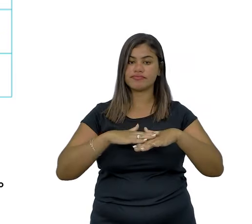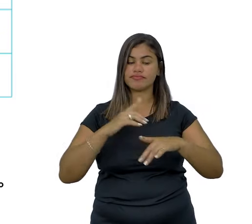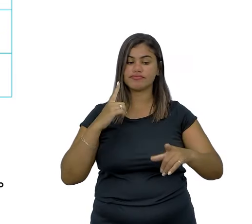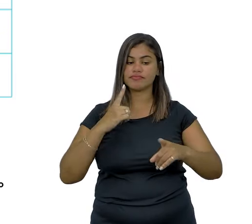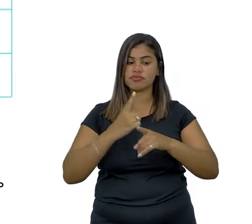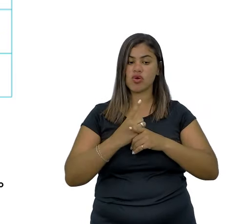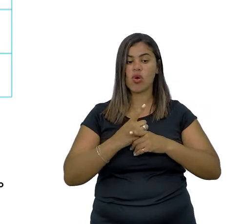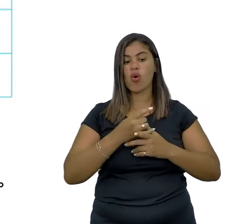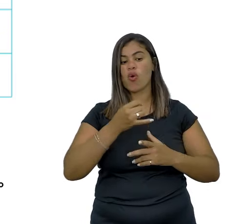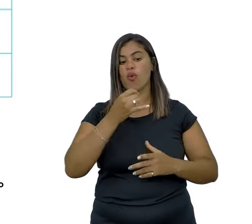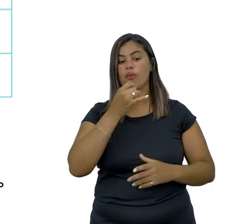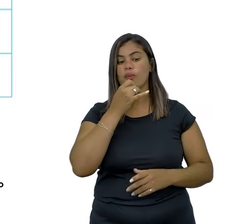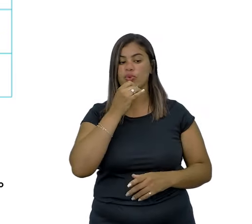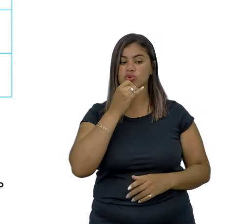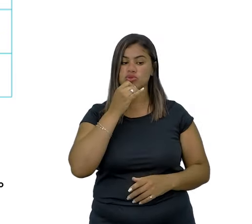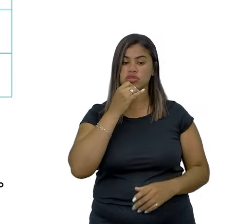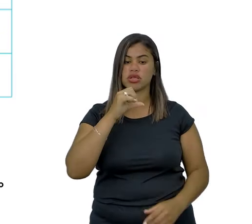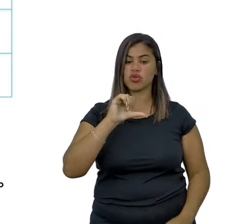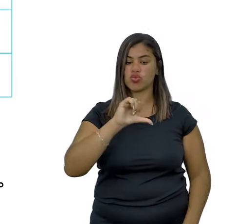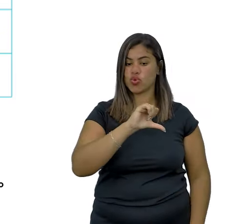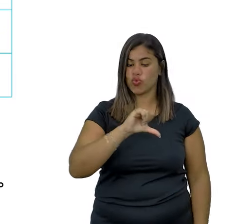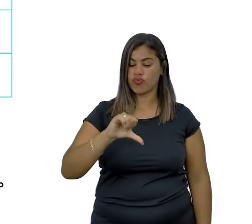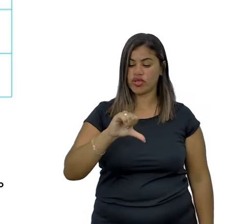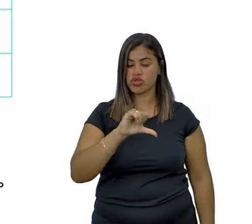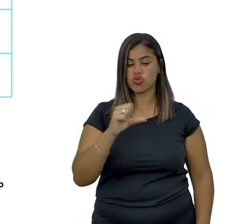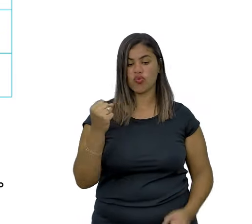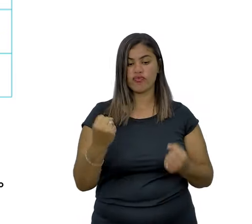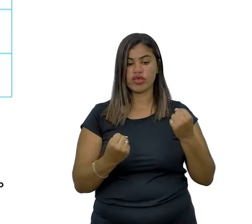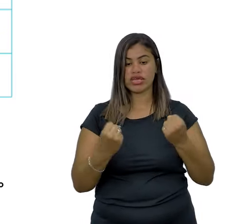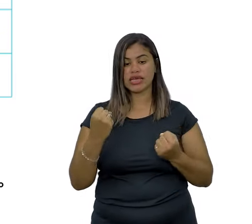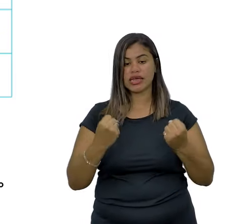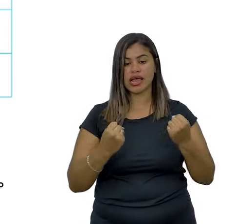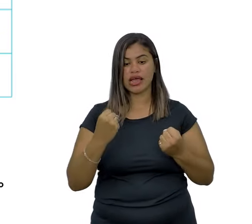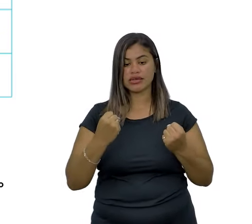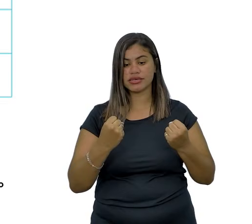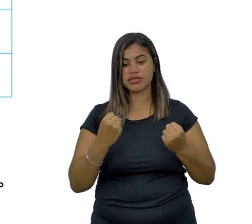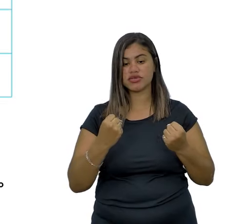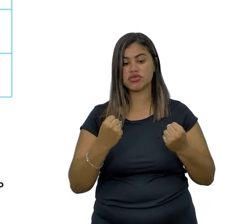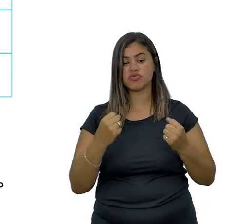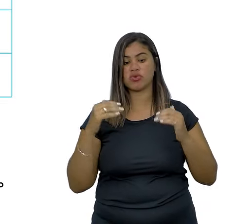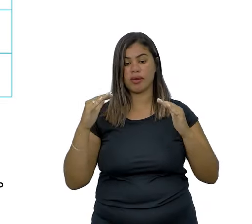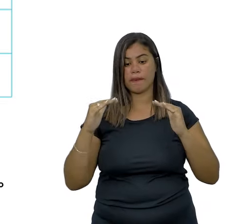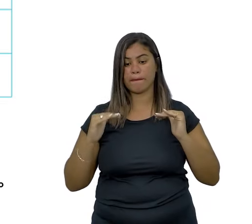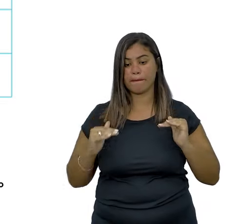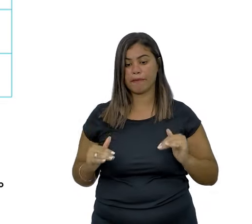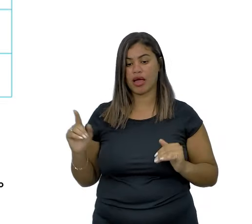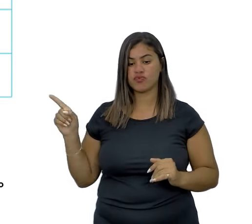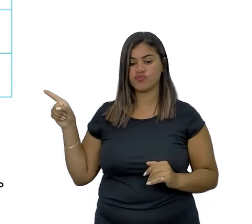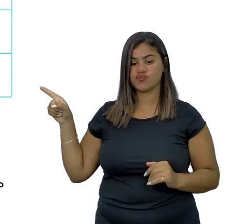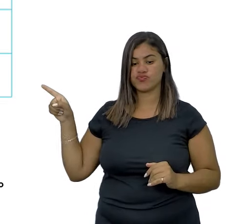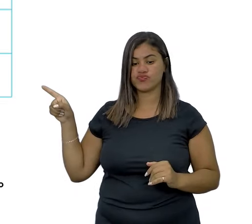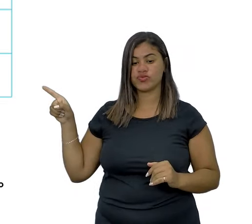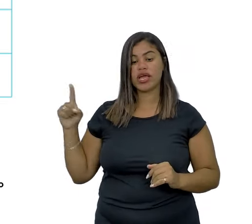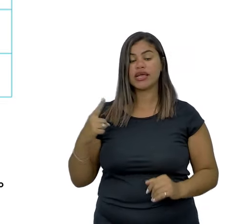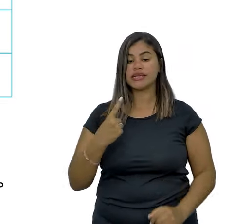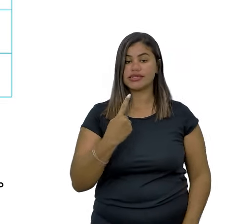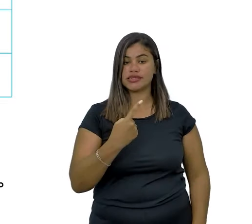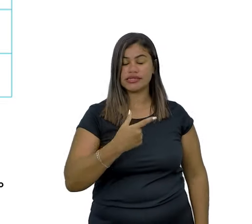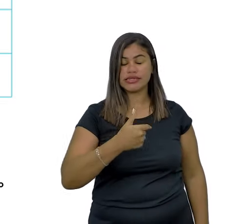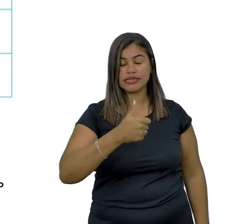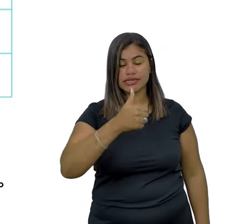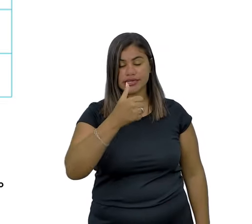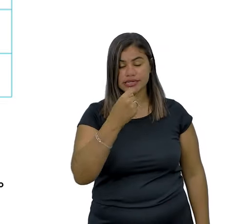há 99 carrinhos e 102 ursos marrons,